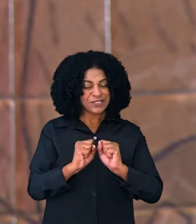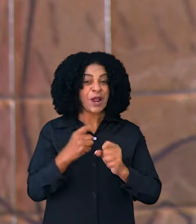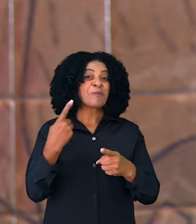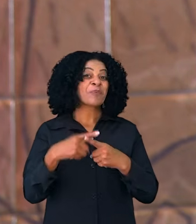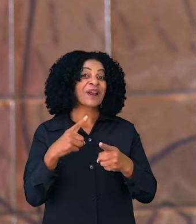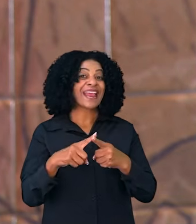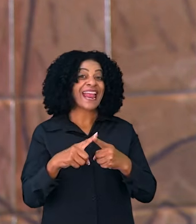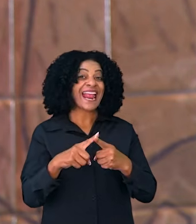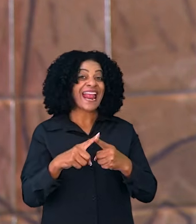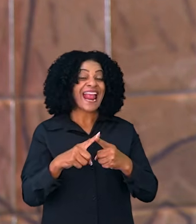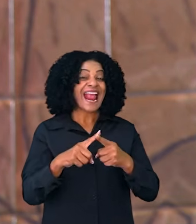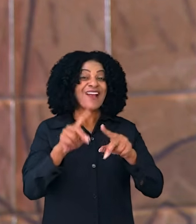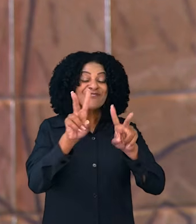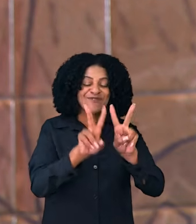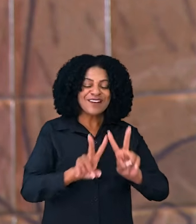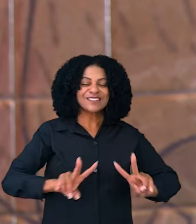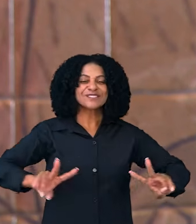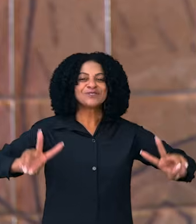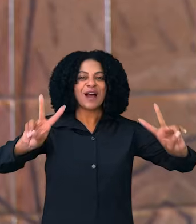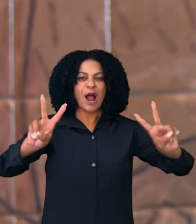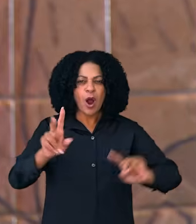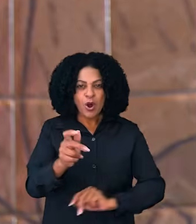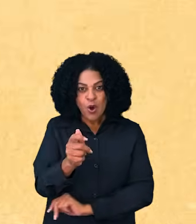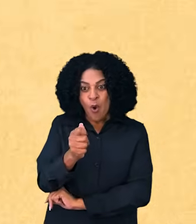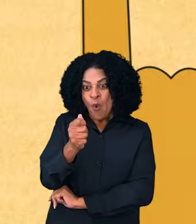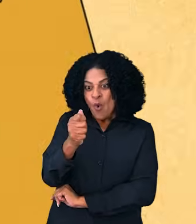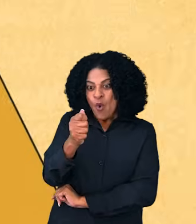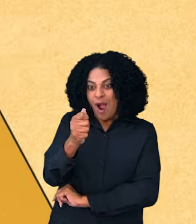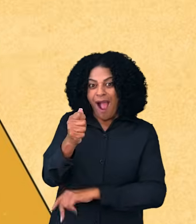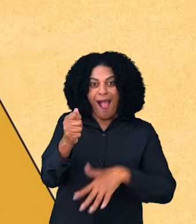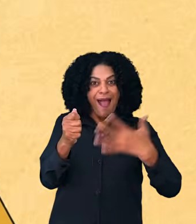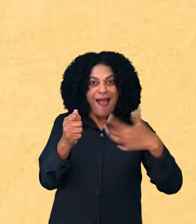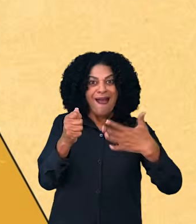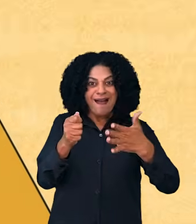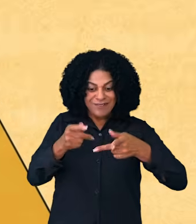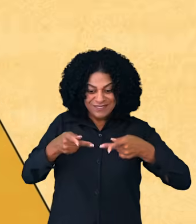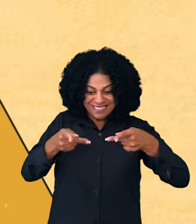tour completo. É só apontar o celular para o QR Code.